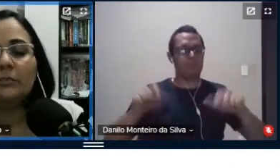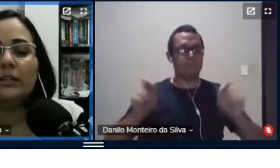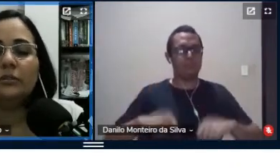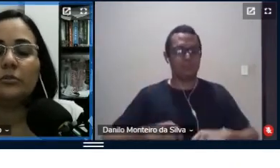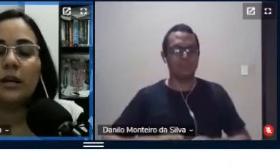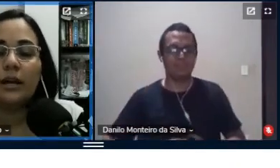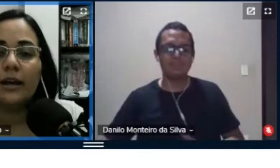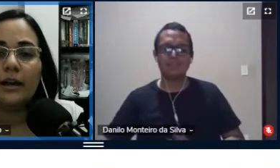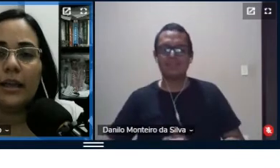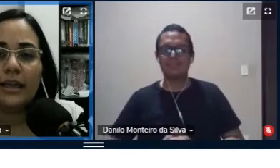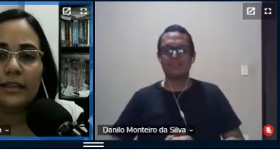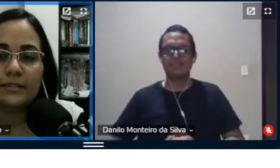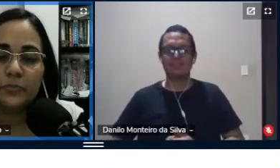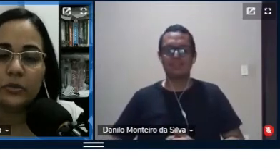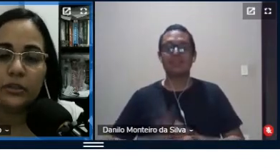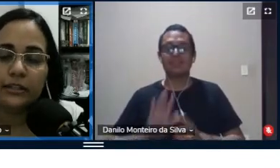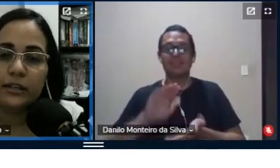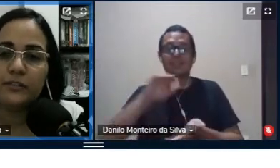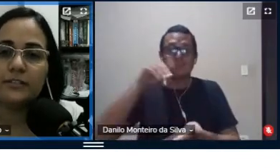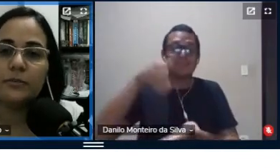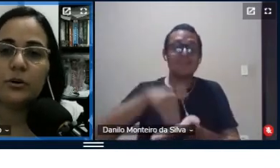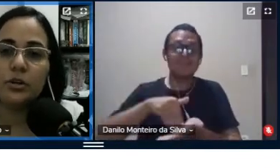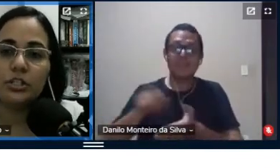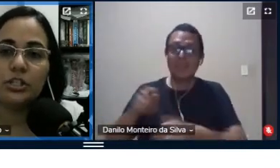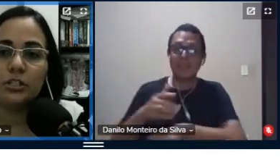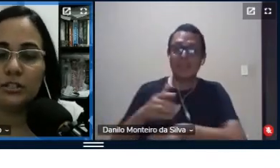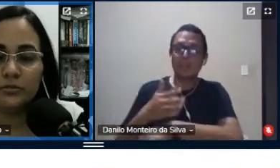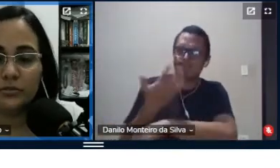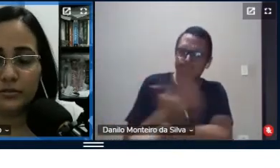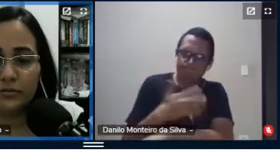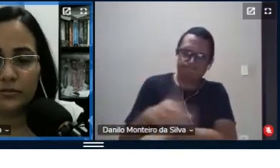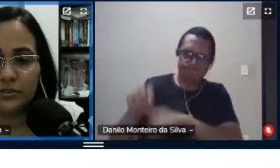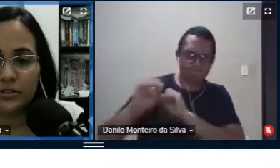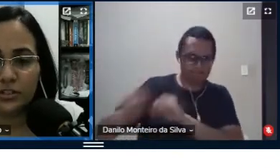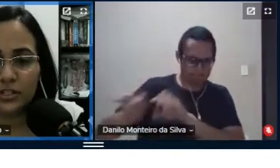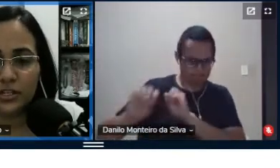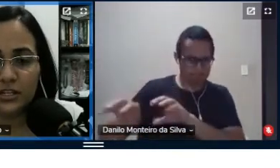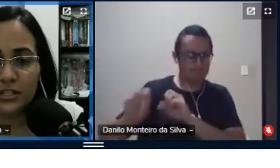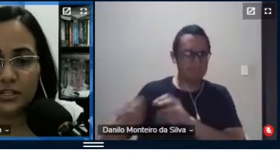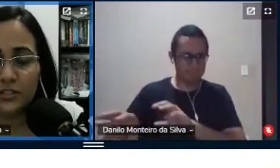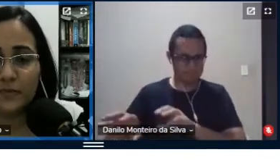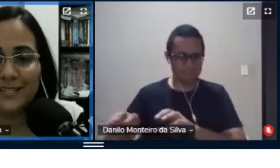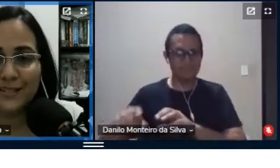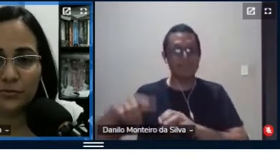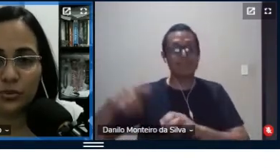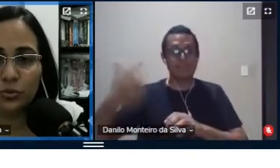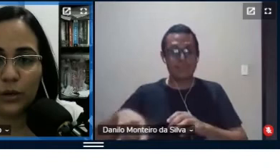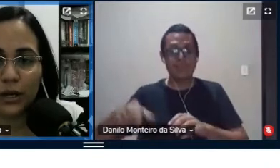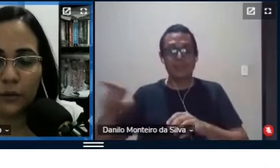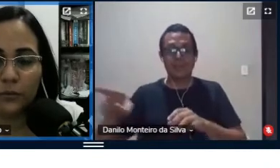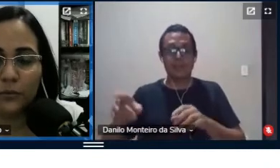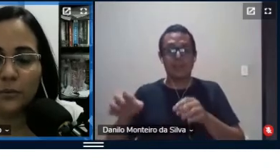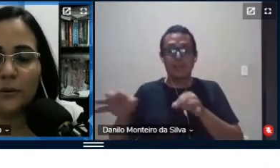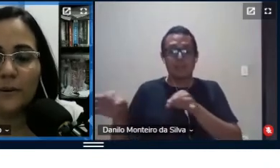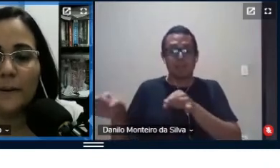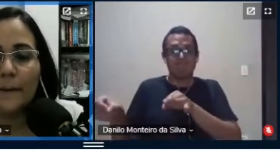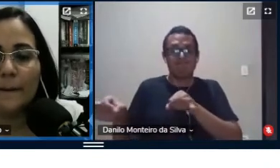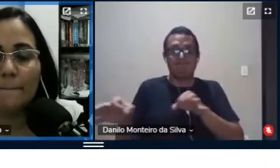do treinamento, esse inspetor ele tem que fazer uma rotina de inspeção